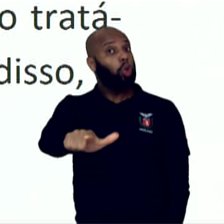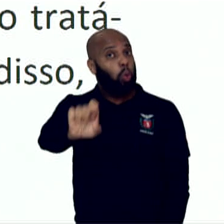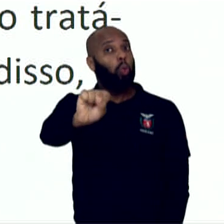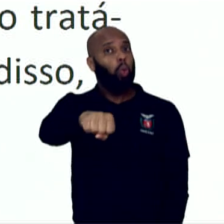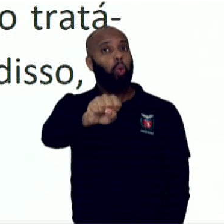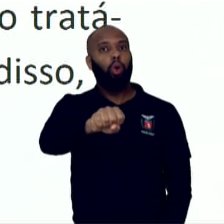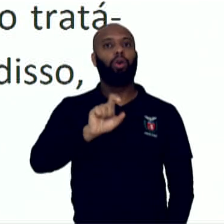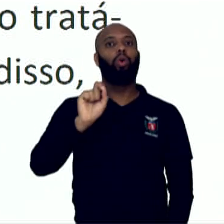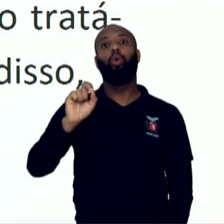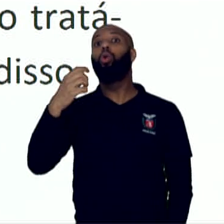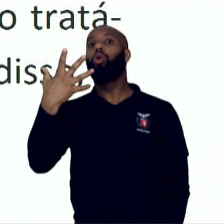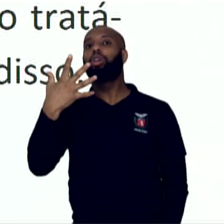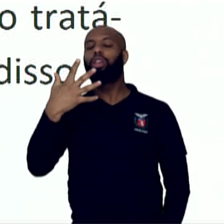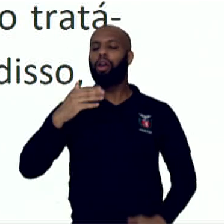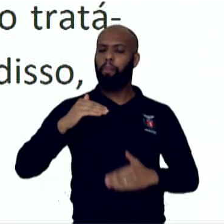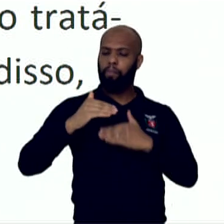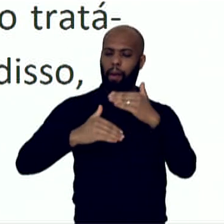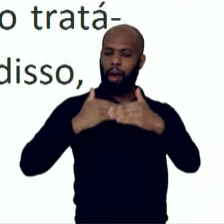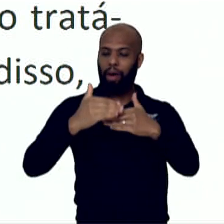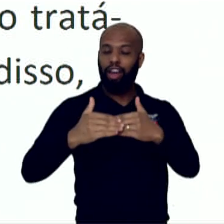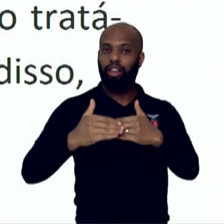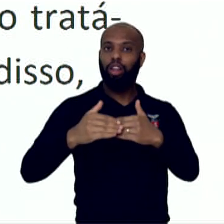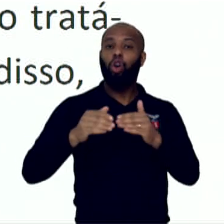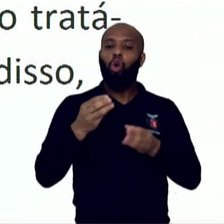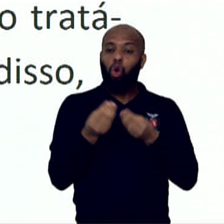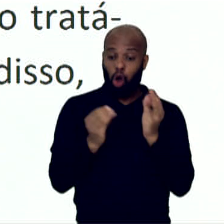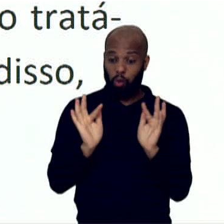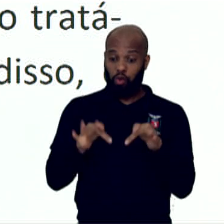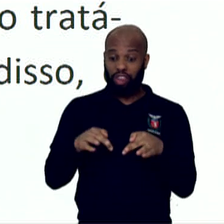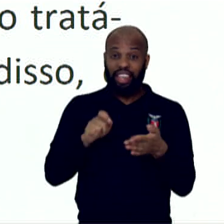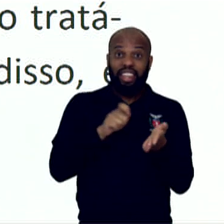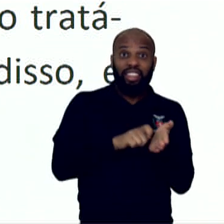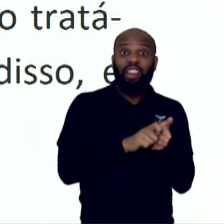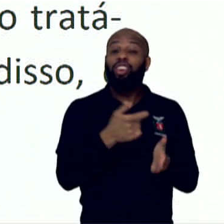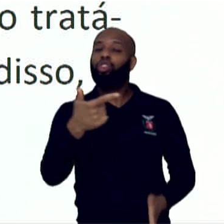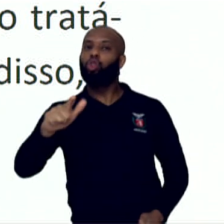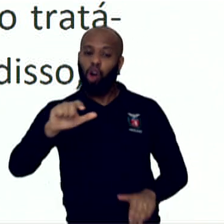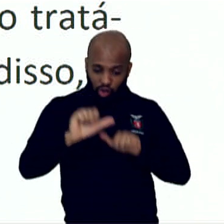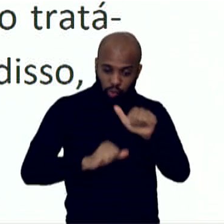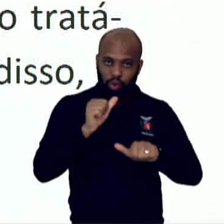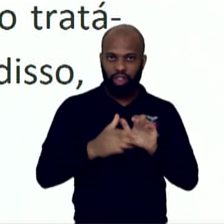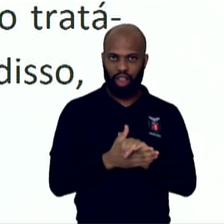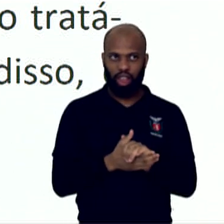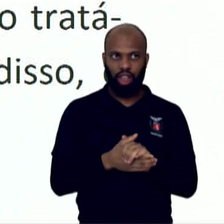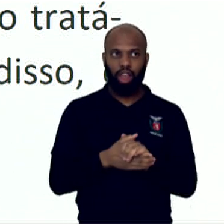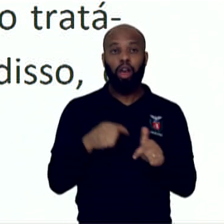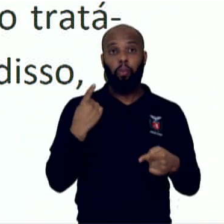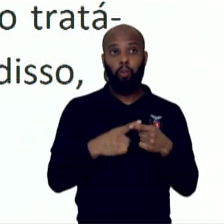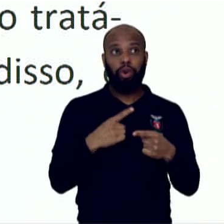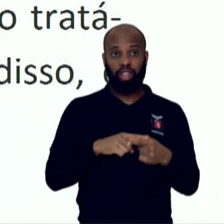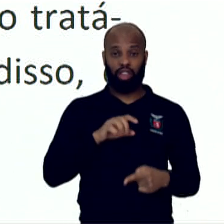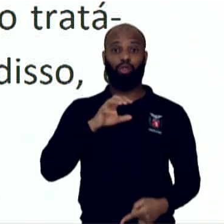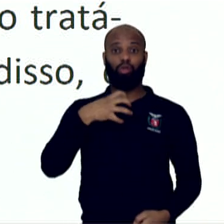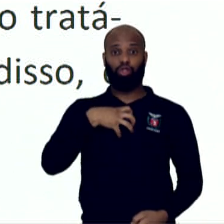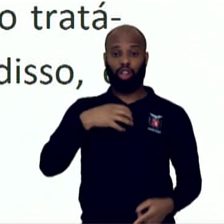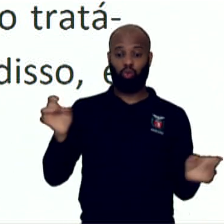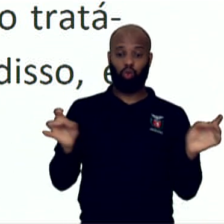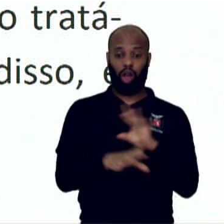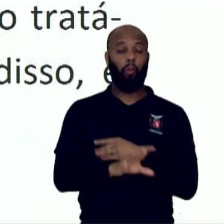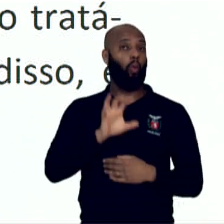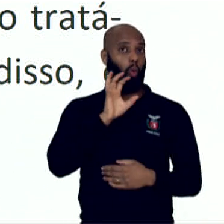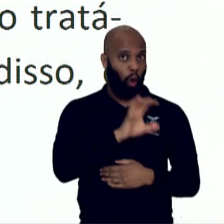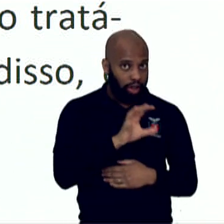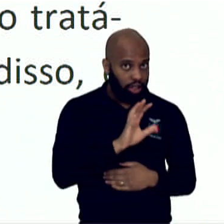o desfecho deste conto, o final dele. Então, olha só, ele acabou desse jeito aqui. Então, o